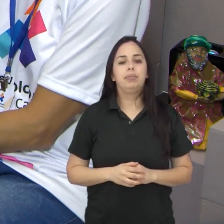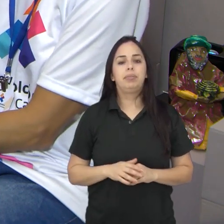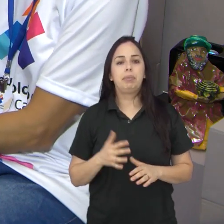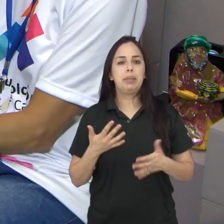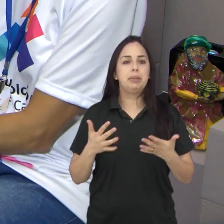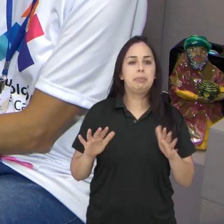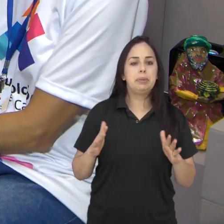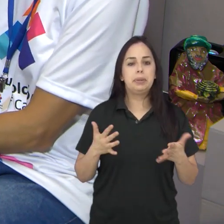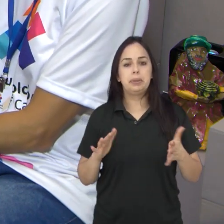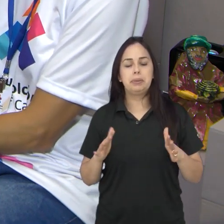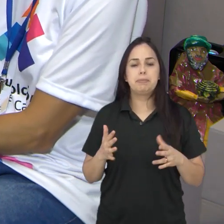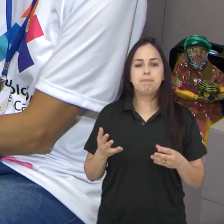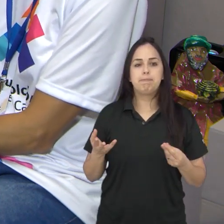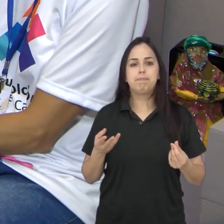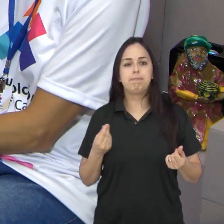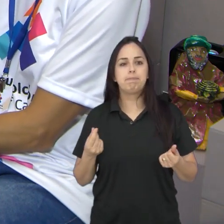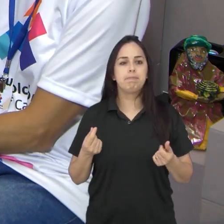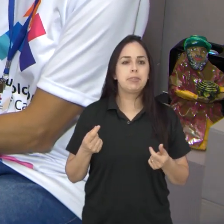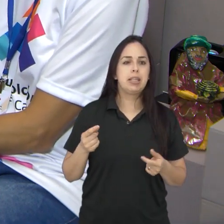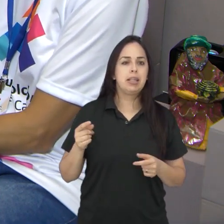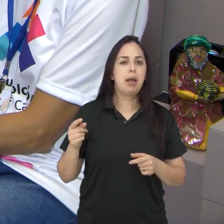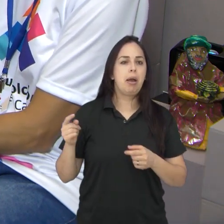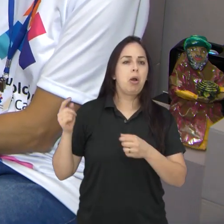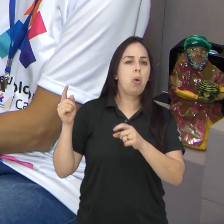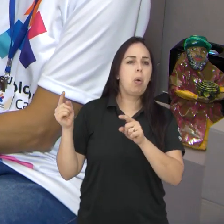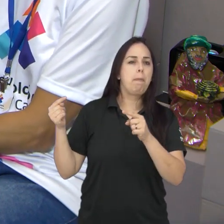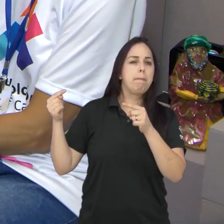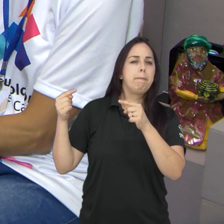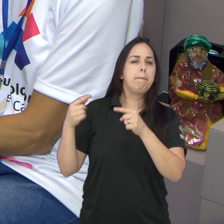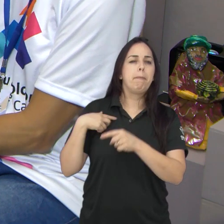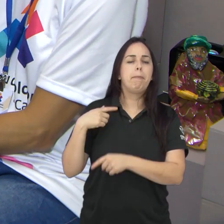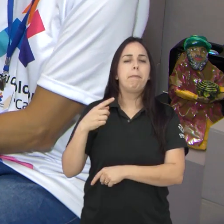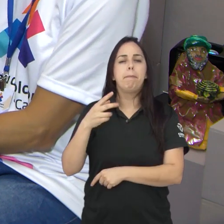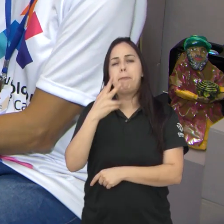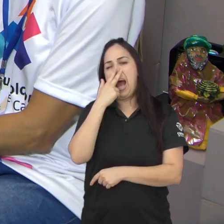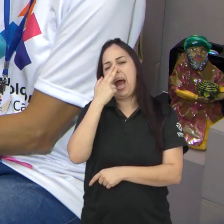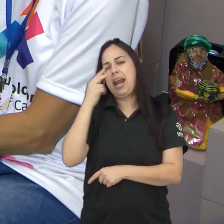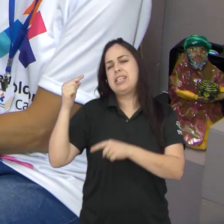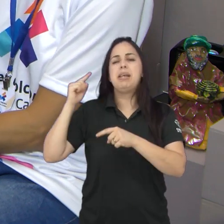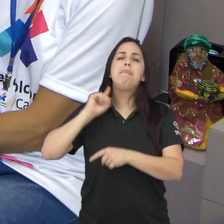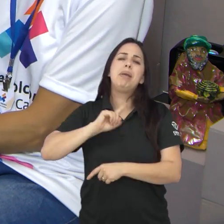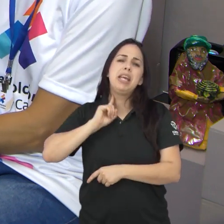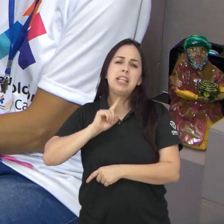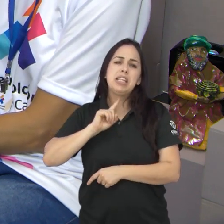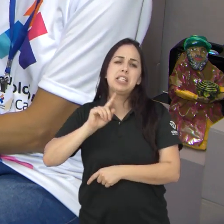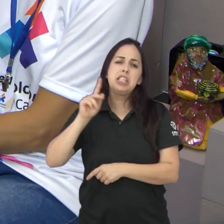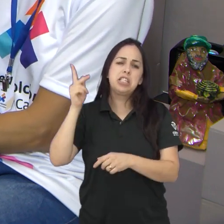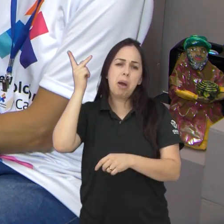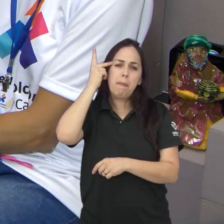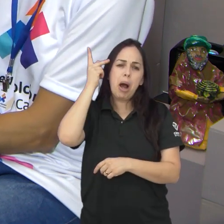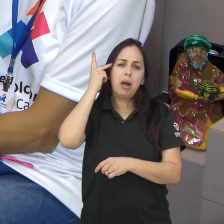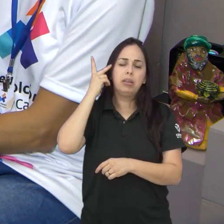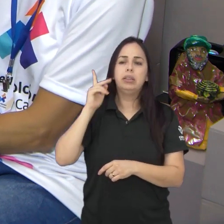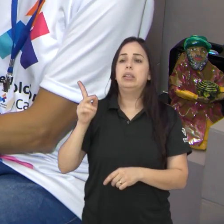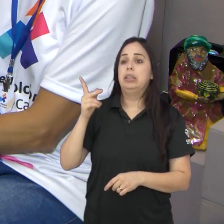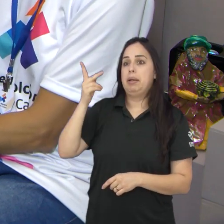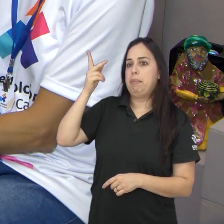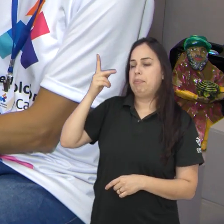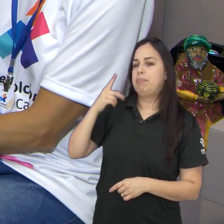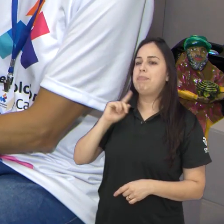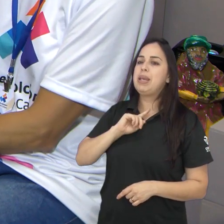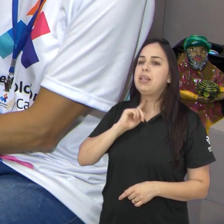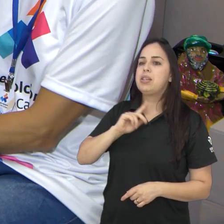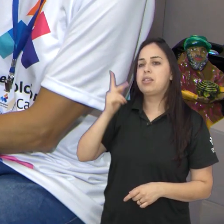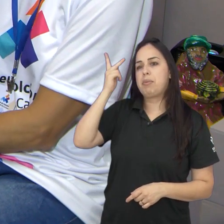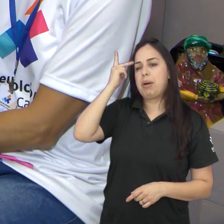né? É mais ou menos parecida, pega o quê? Sul de Minas, que é parecido? Isso, é mais Minas, São Paulo, ele tem um